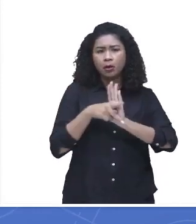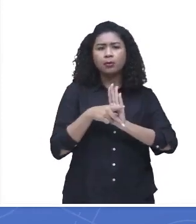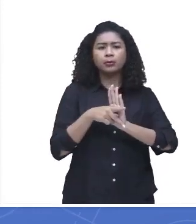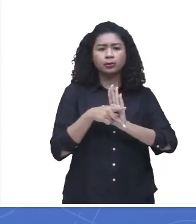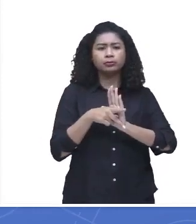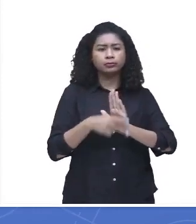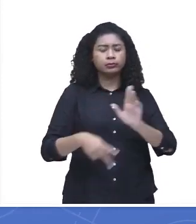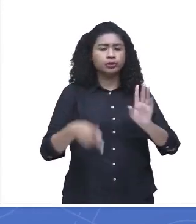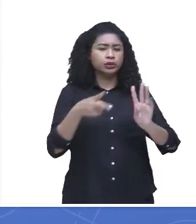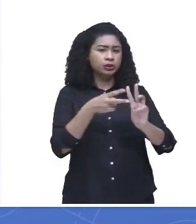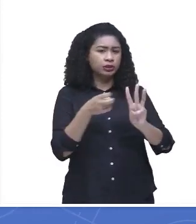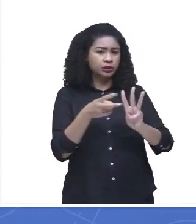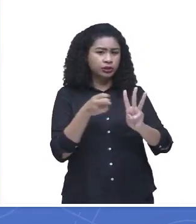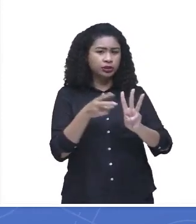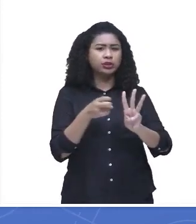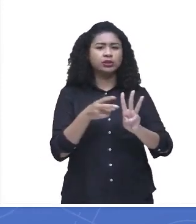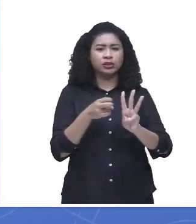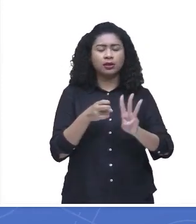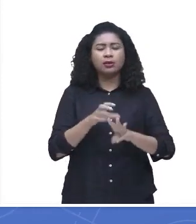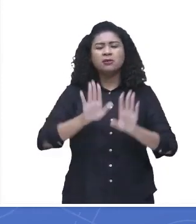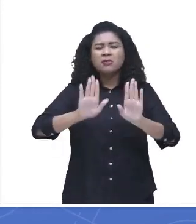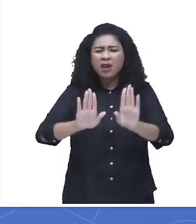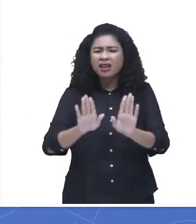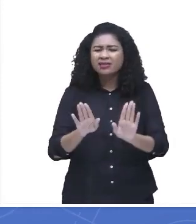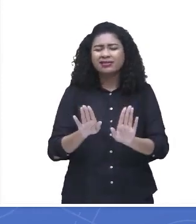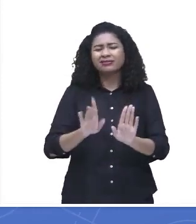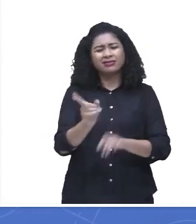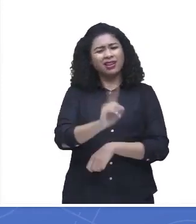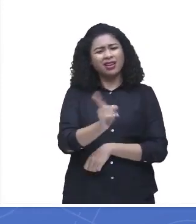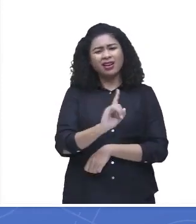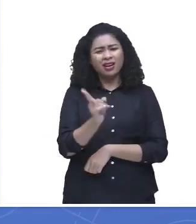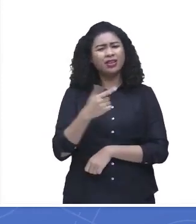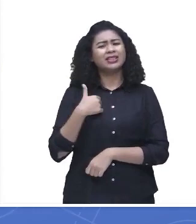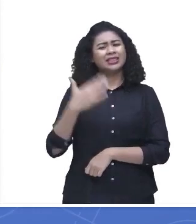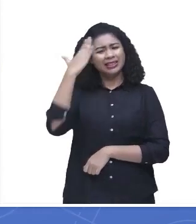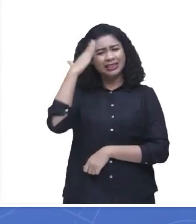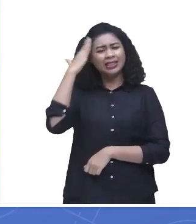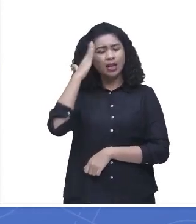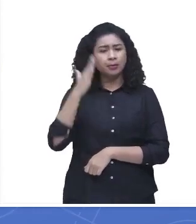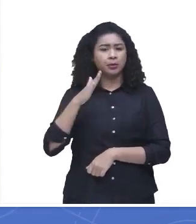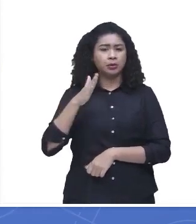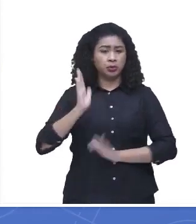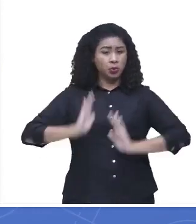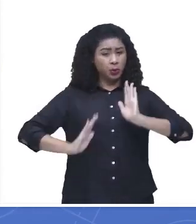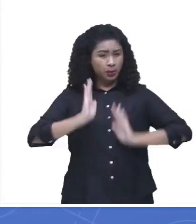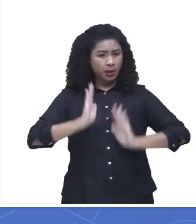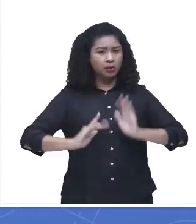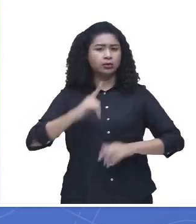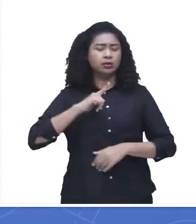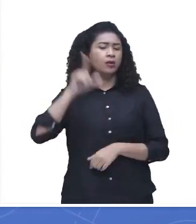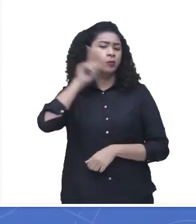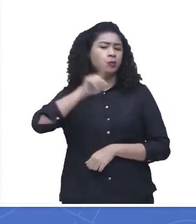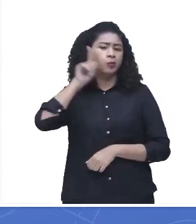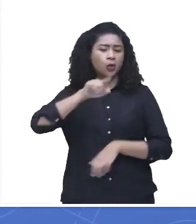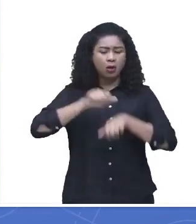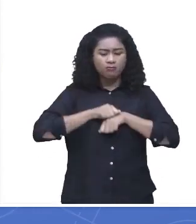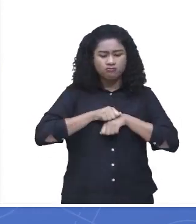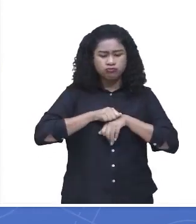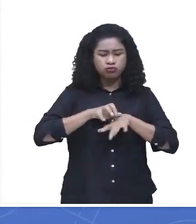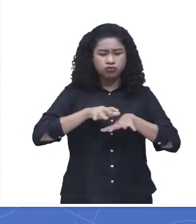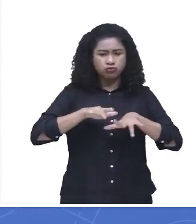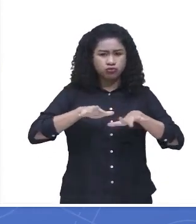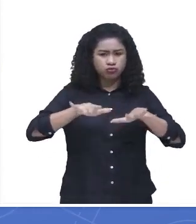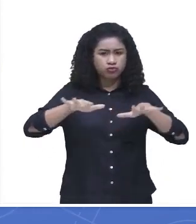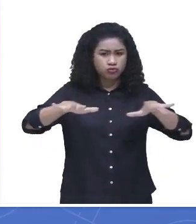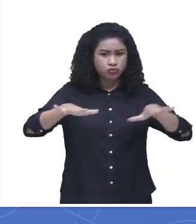leituras atuais que durante a expansão territorial dos Estados Unidos, os seus povos indígenas,